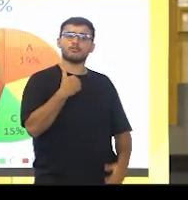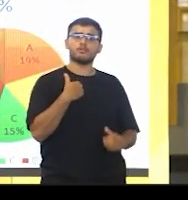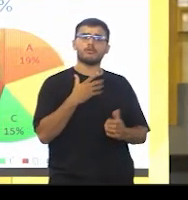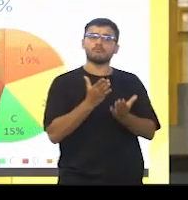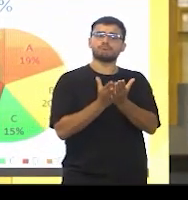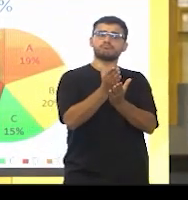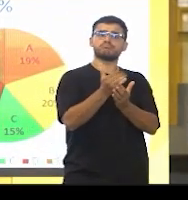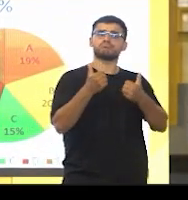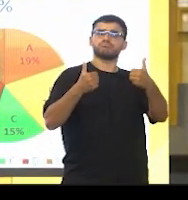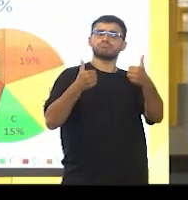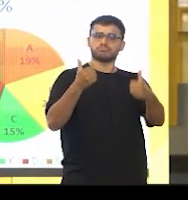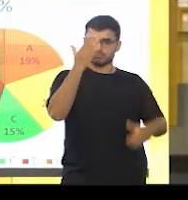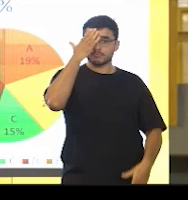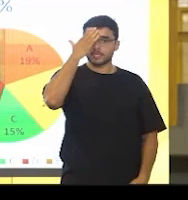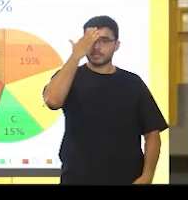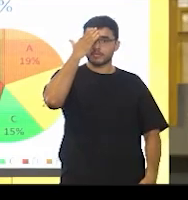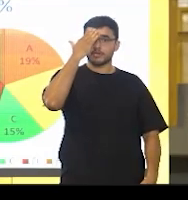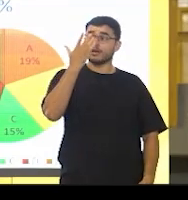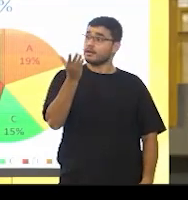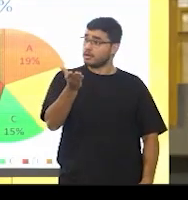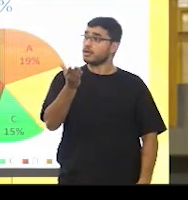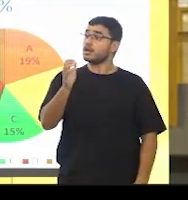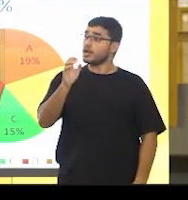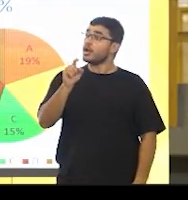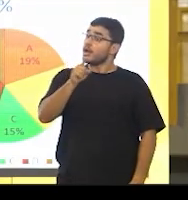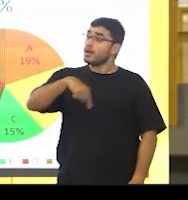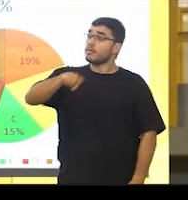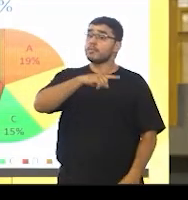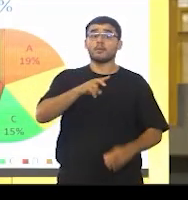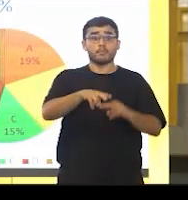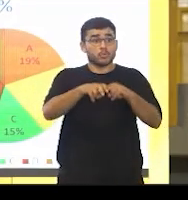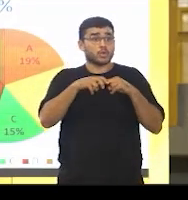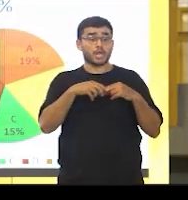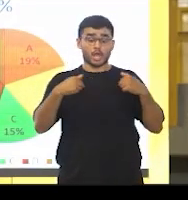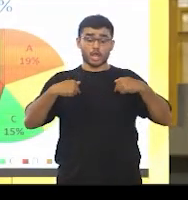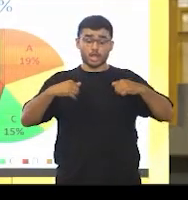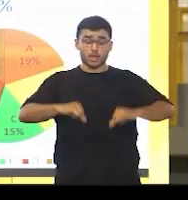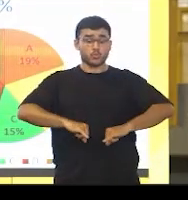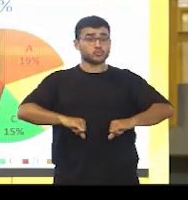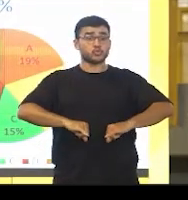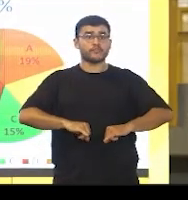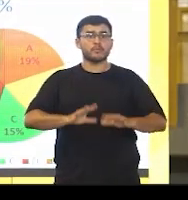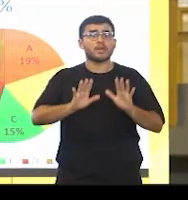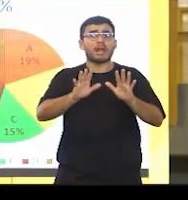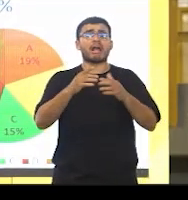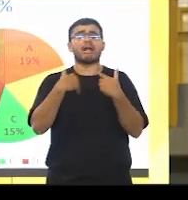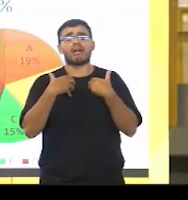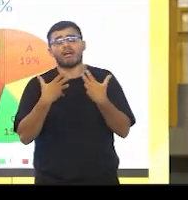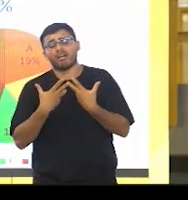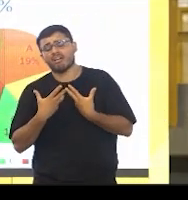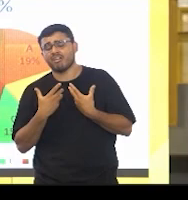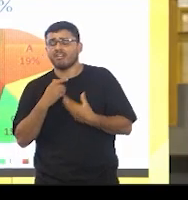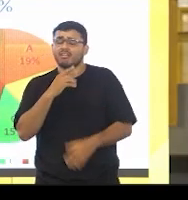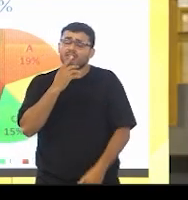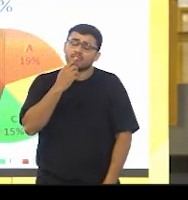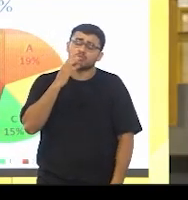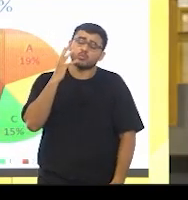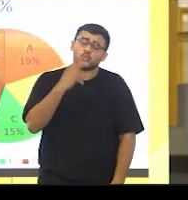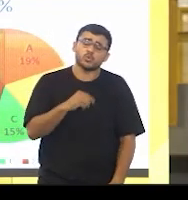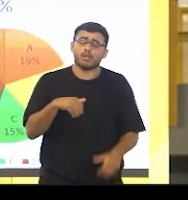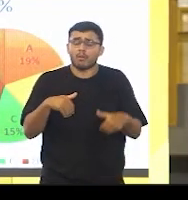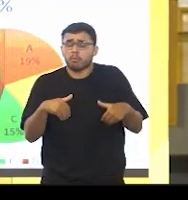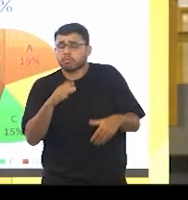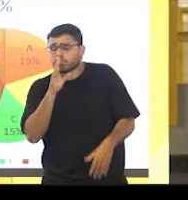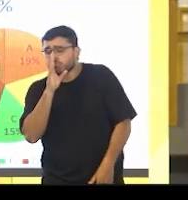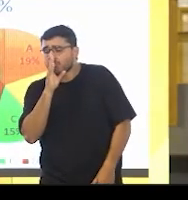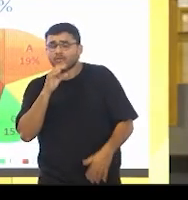Paixão. Paixão significa sofrimento e sofrimento significa paixão. Agora raciocina comigo. Segundo isso que